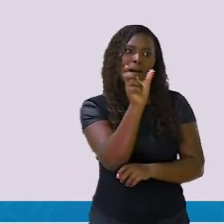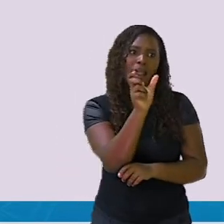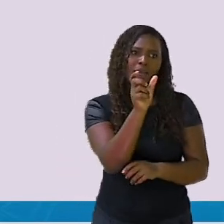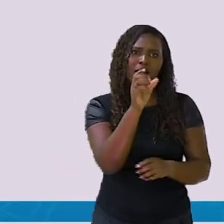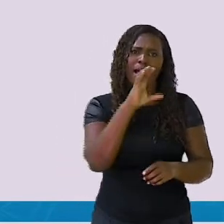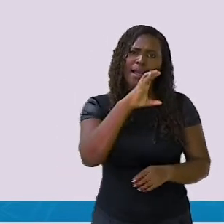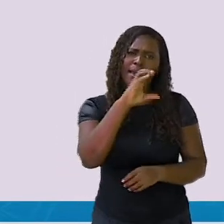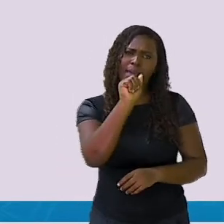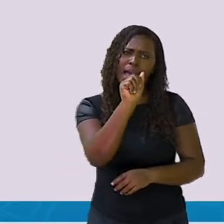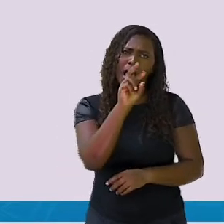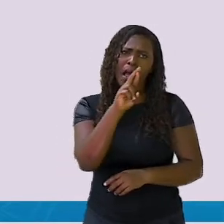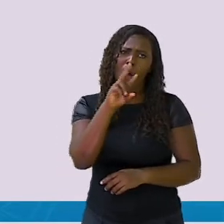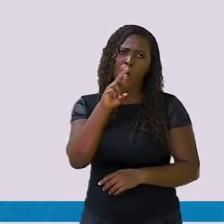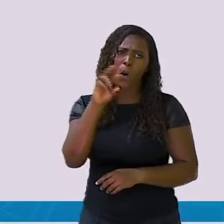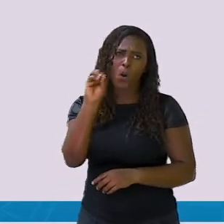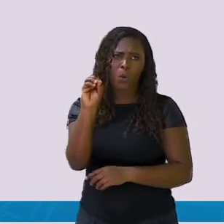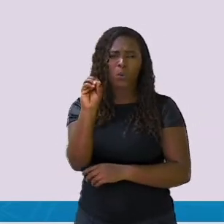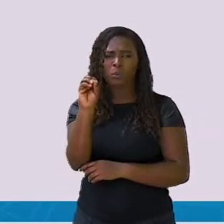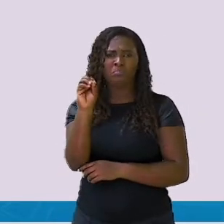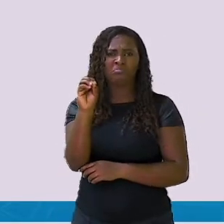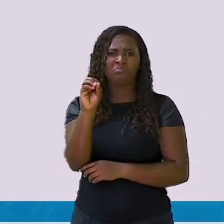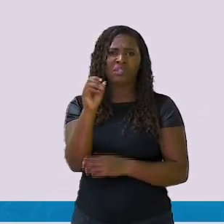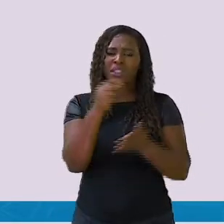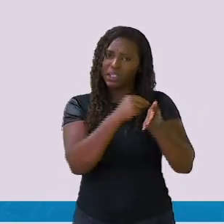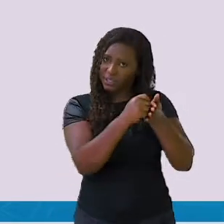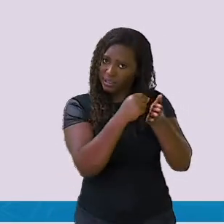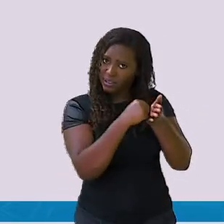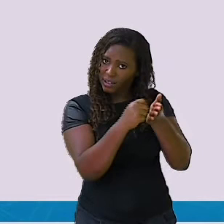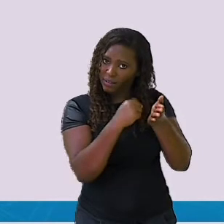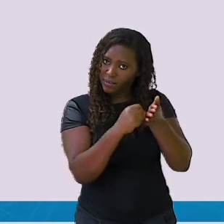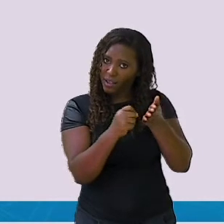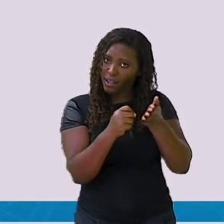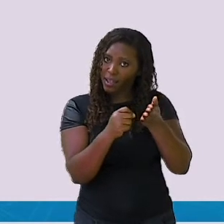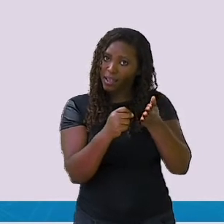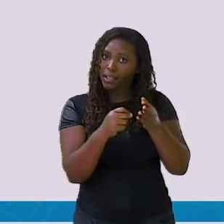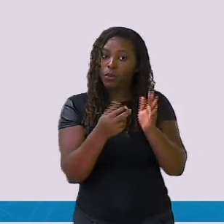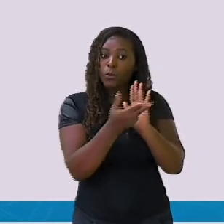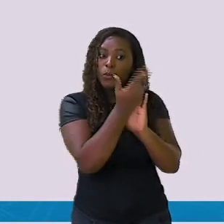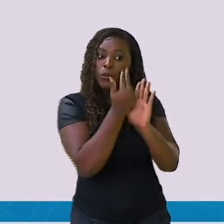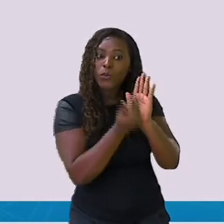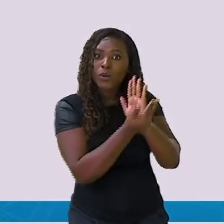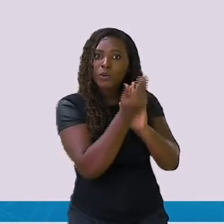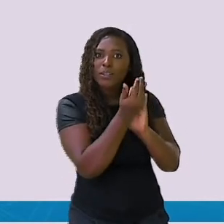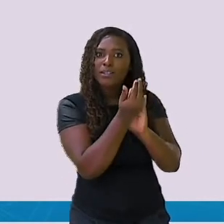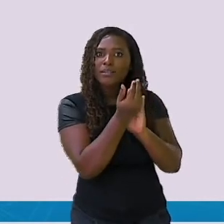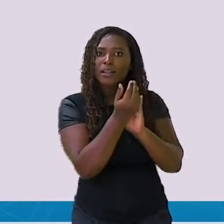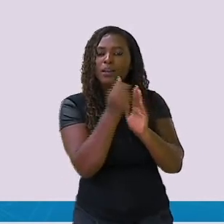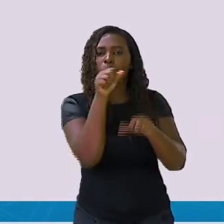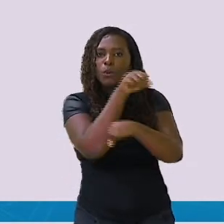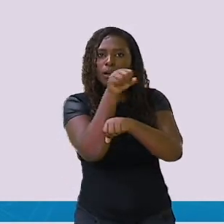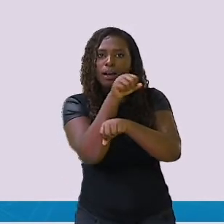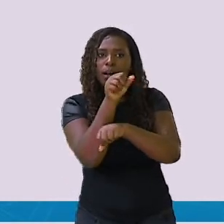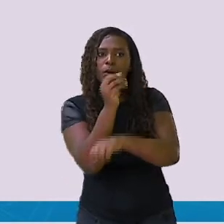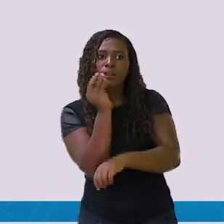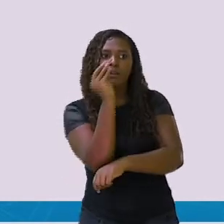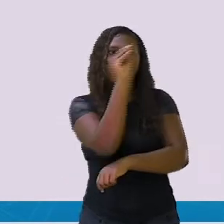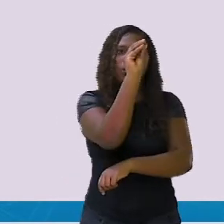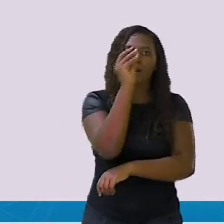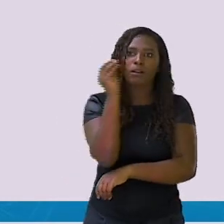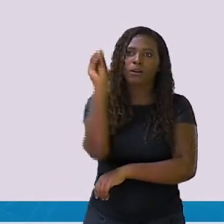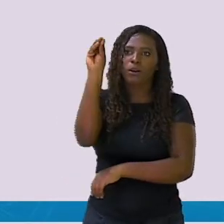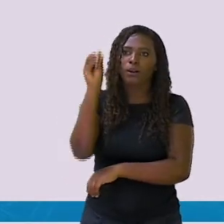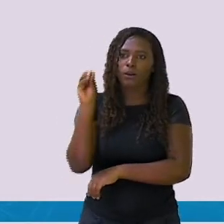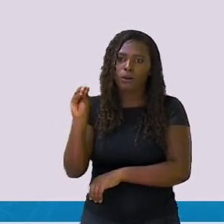de um carro. Moto, eu posso colocar uma moto. Bicicleta. Então, o meu mapa mental, ele tem também o uso de